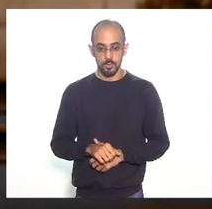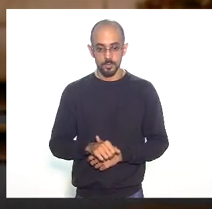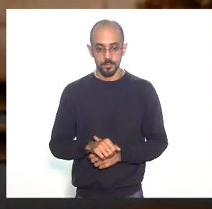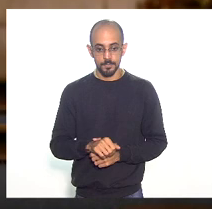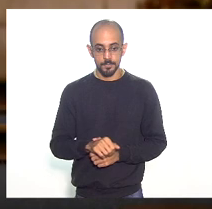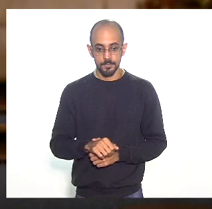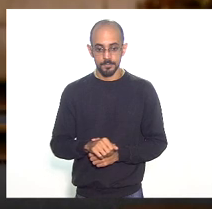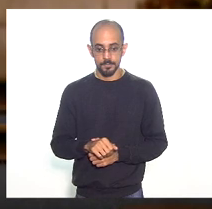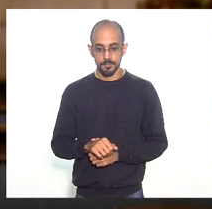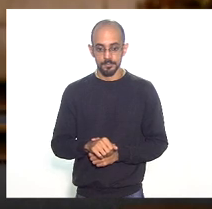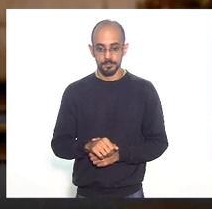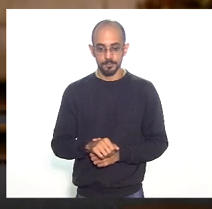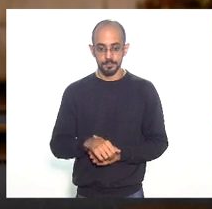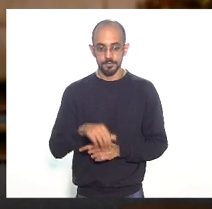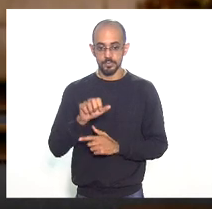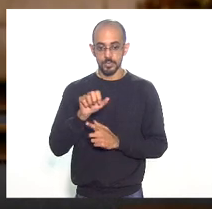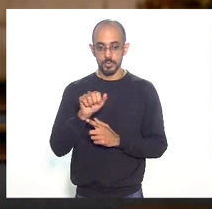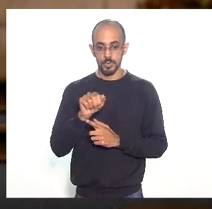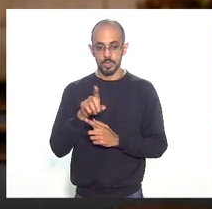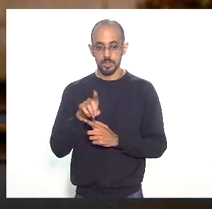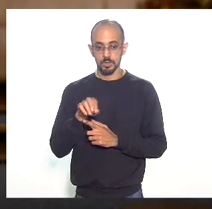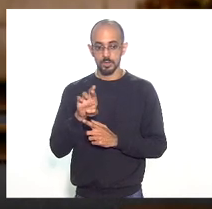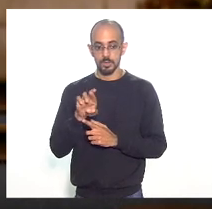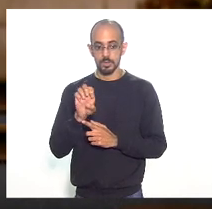Deputado Anderson Moraes.